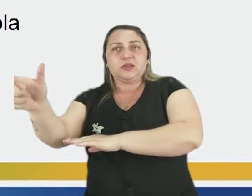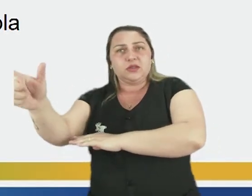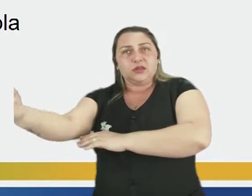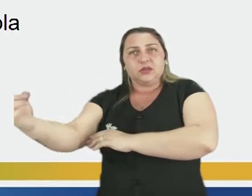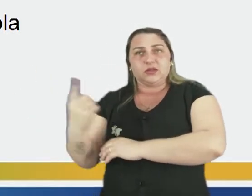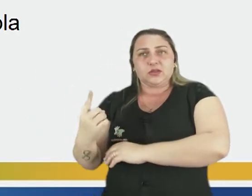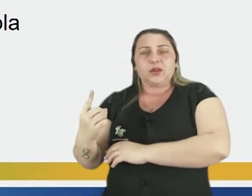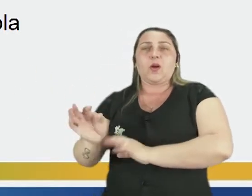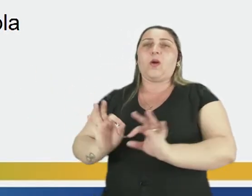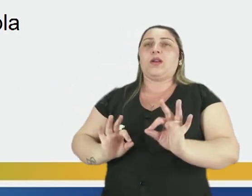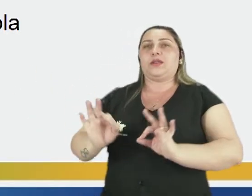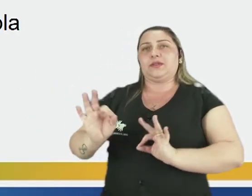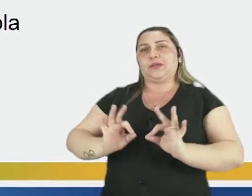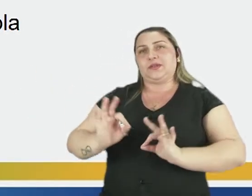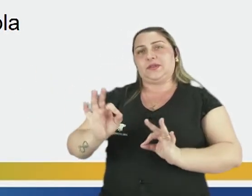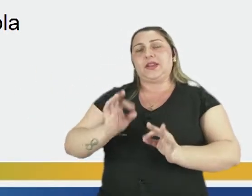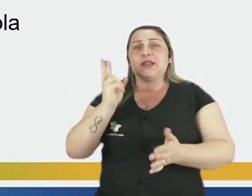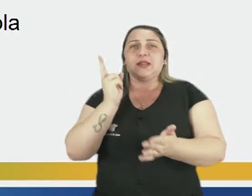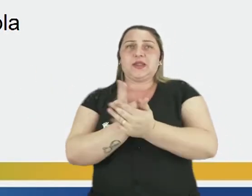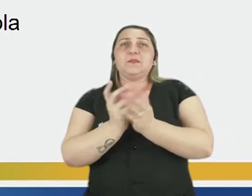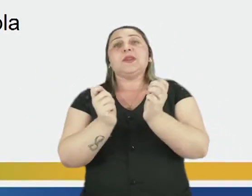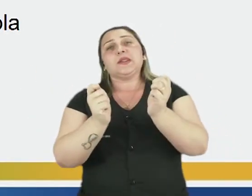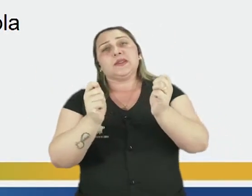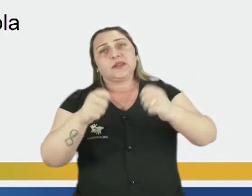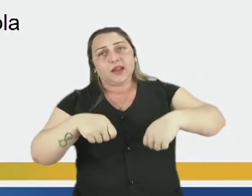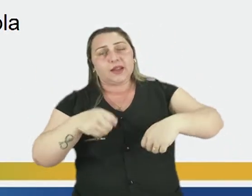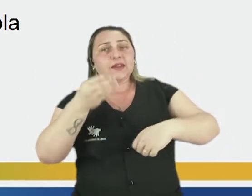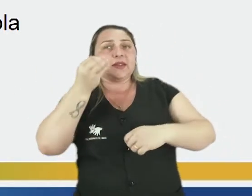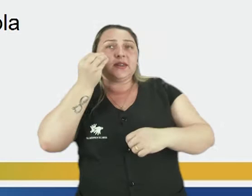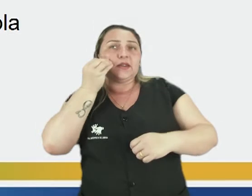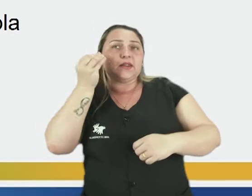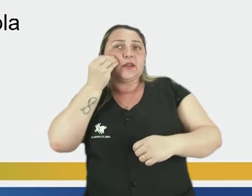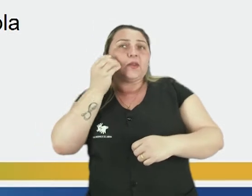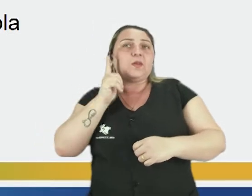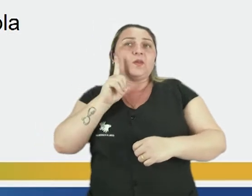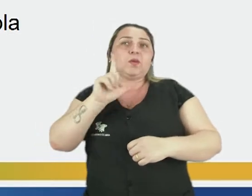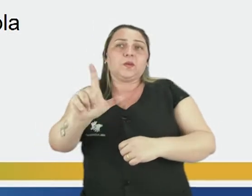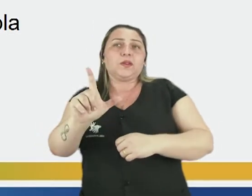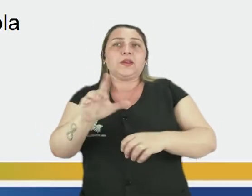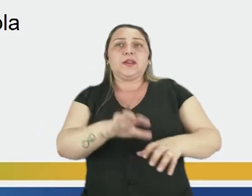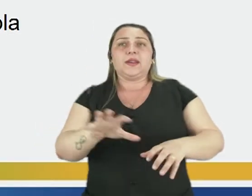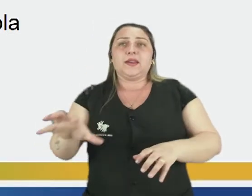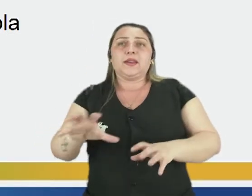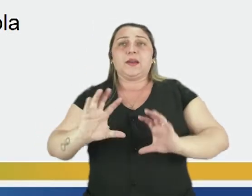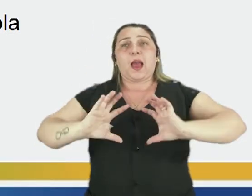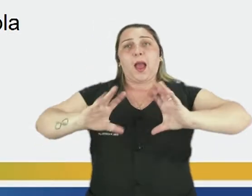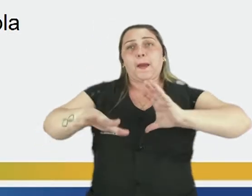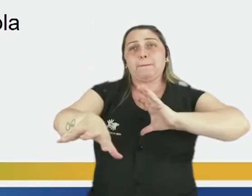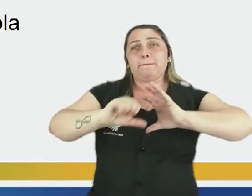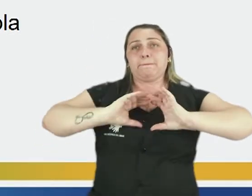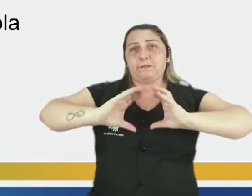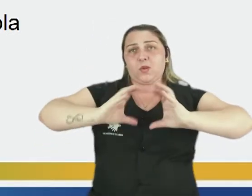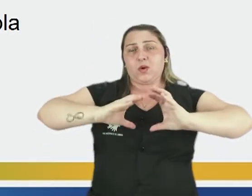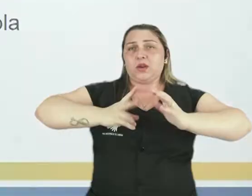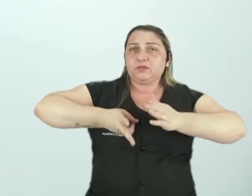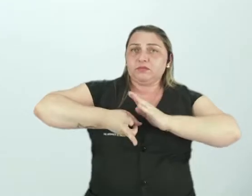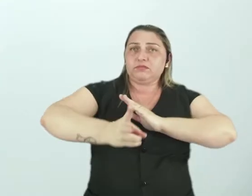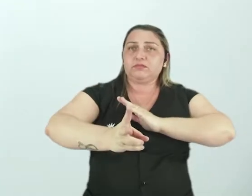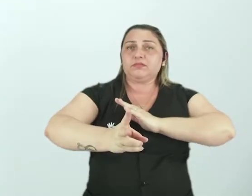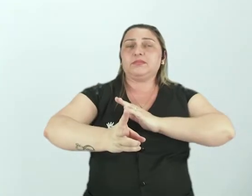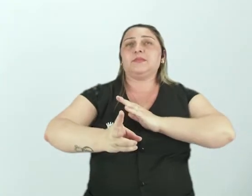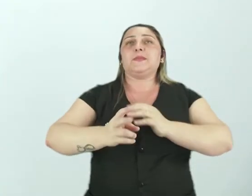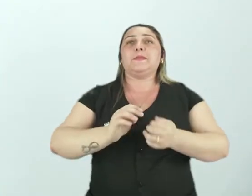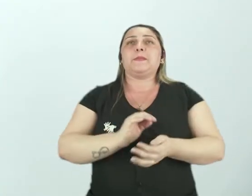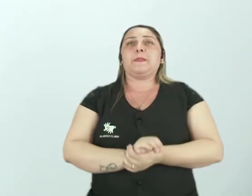forma organizada. E sempre que possível, tentar recuperar a posse de bola, que é partir daí para o ataque, né?